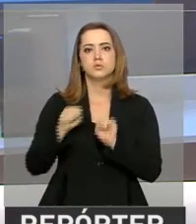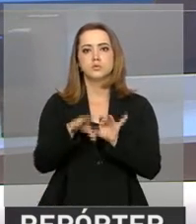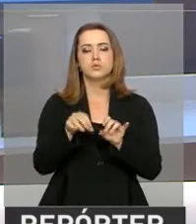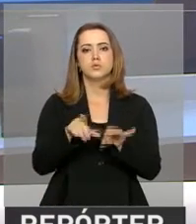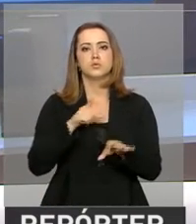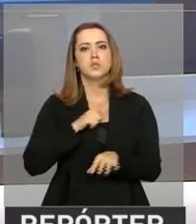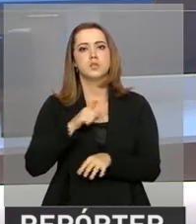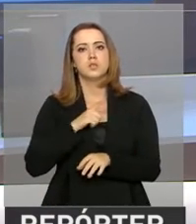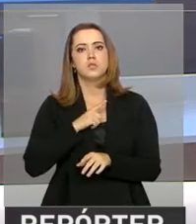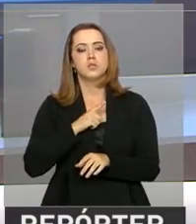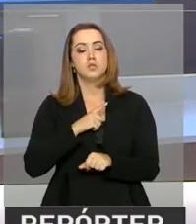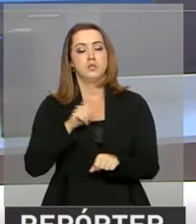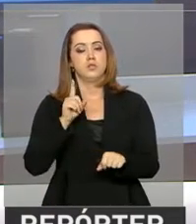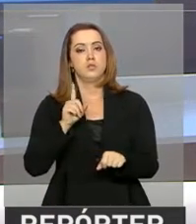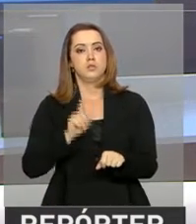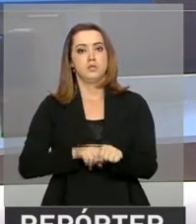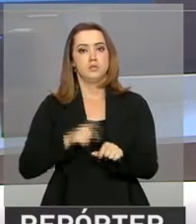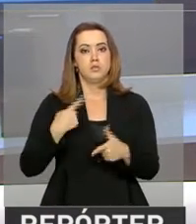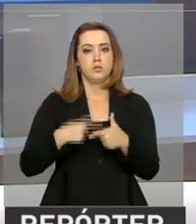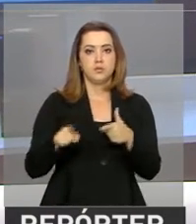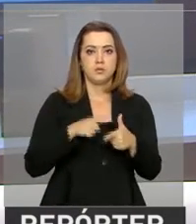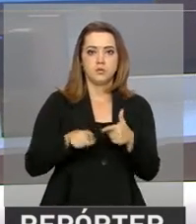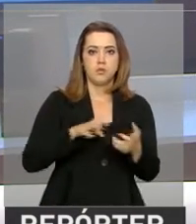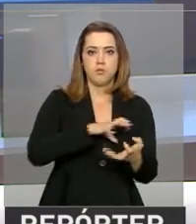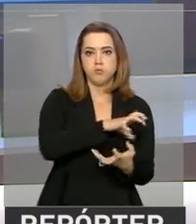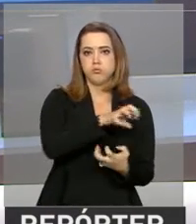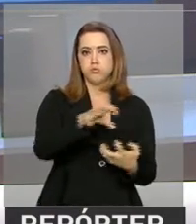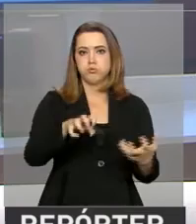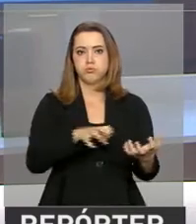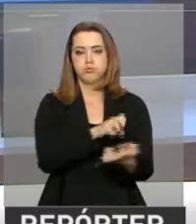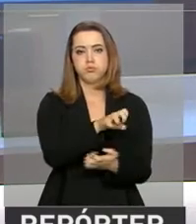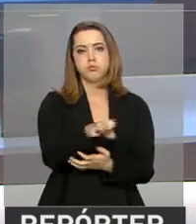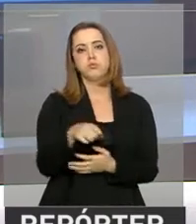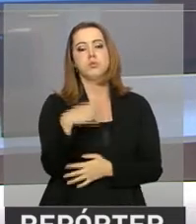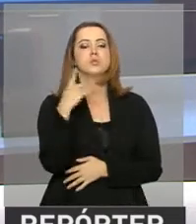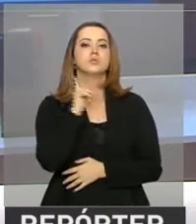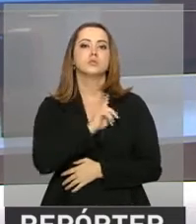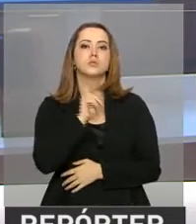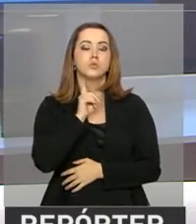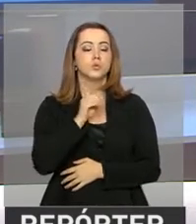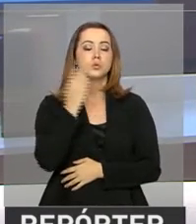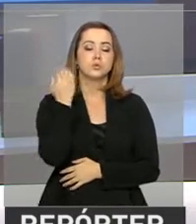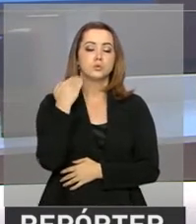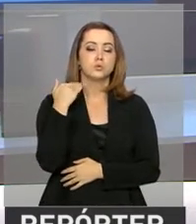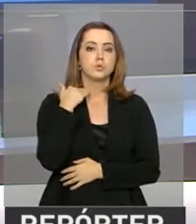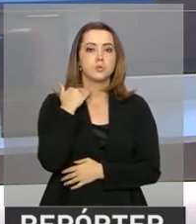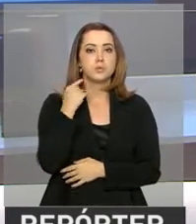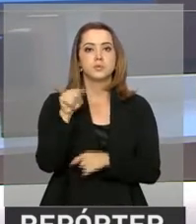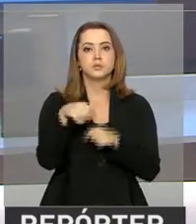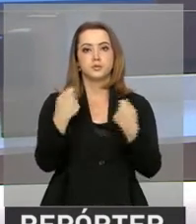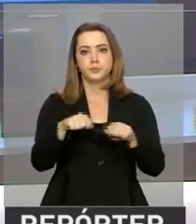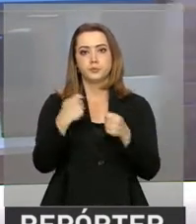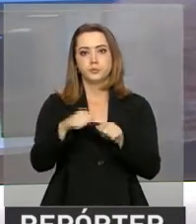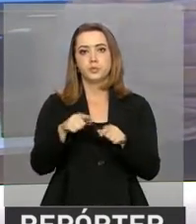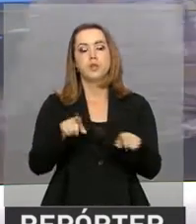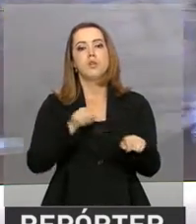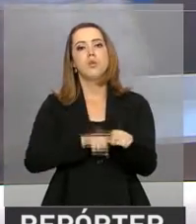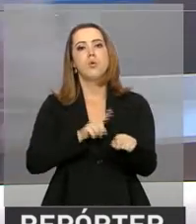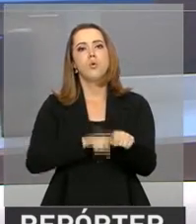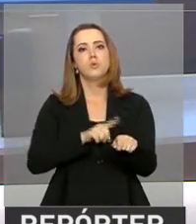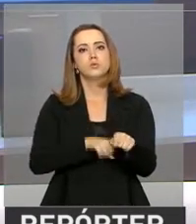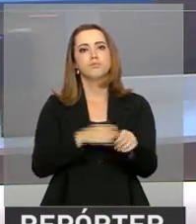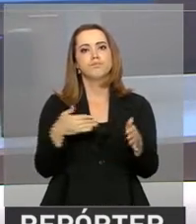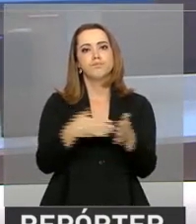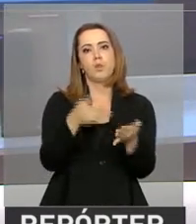greve dos bancários e estabelece que os bancos devem aceitar os documentos pendentes vencidos durante o período da paralisação ou em